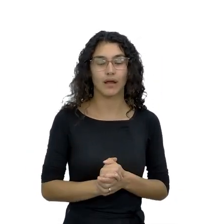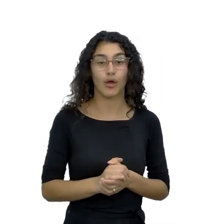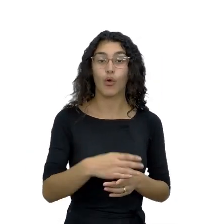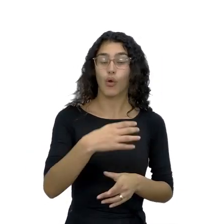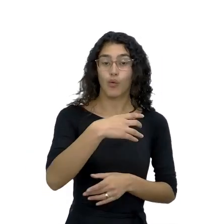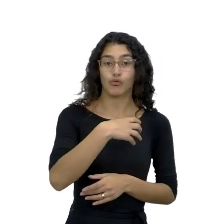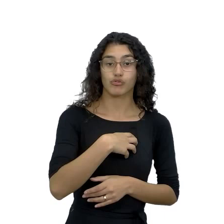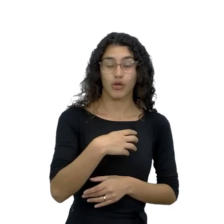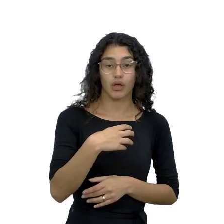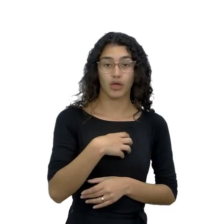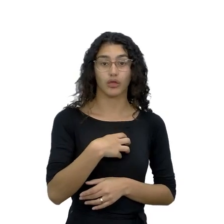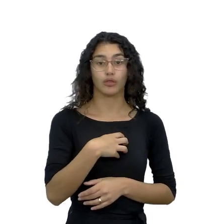oferta